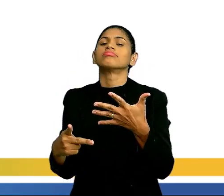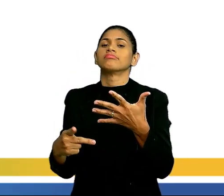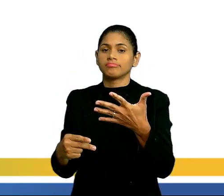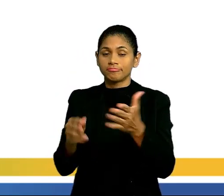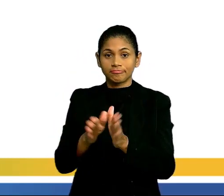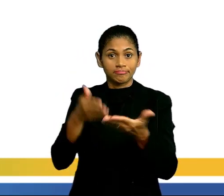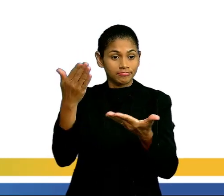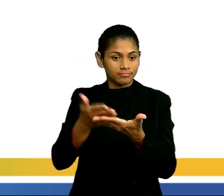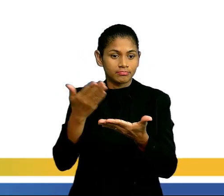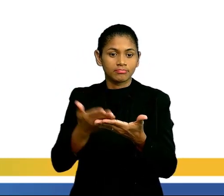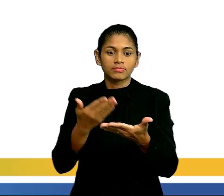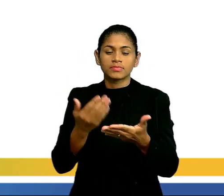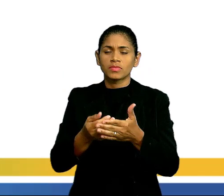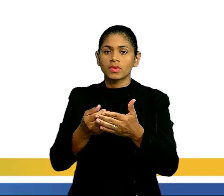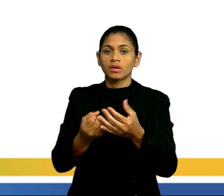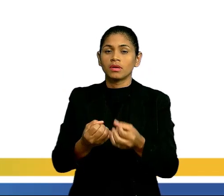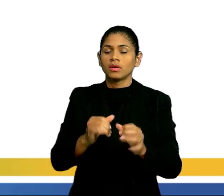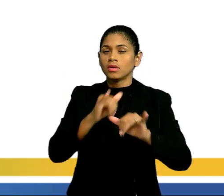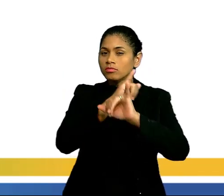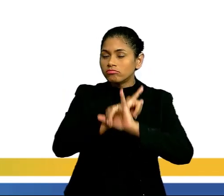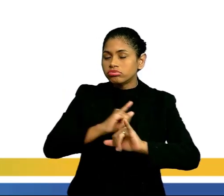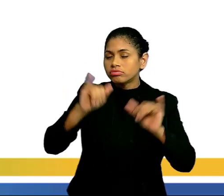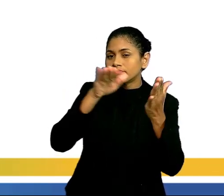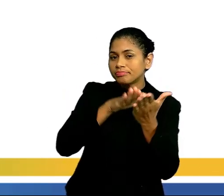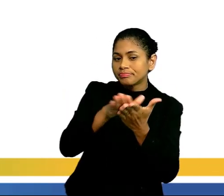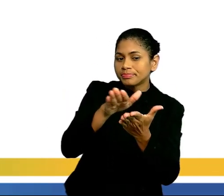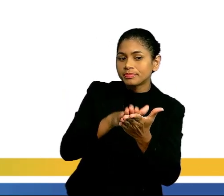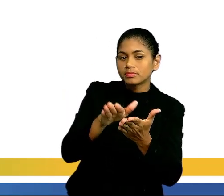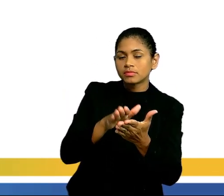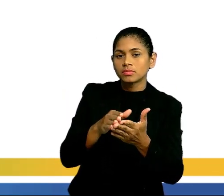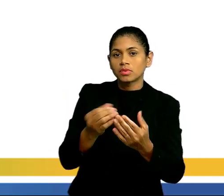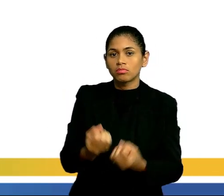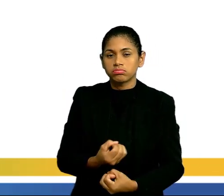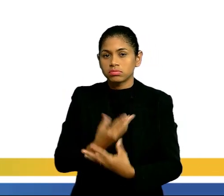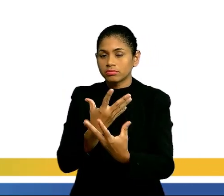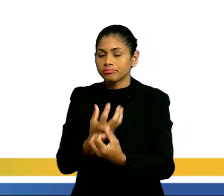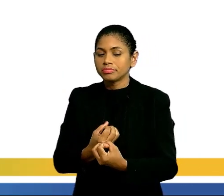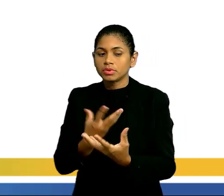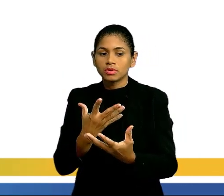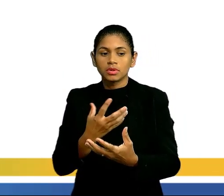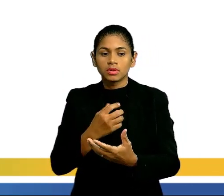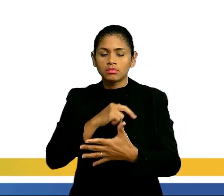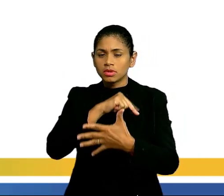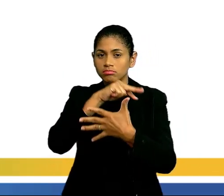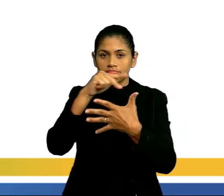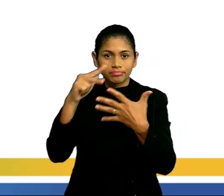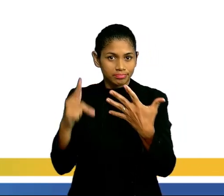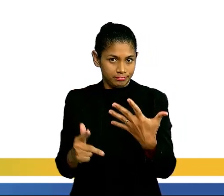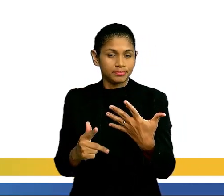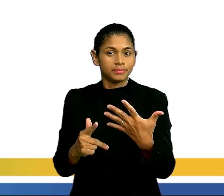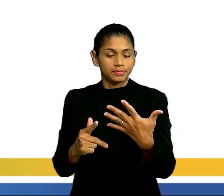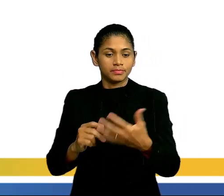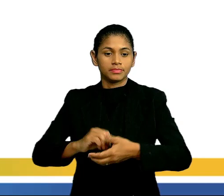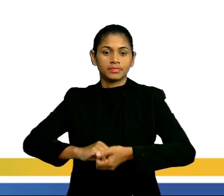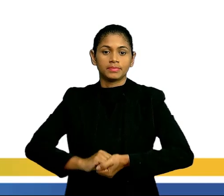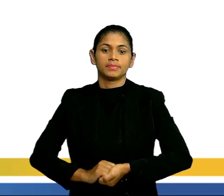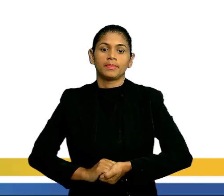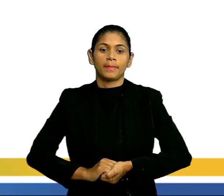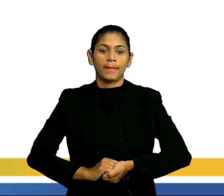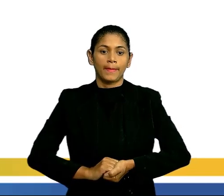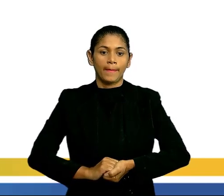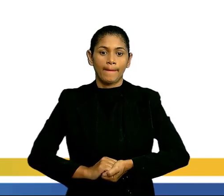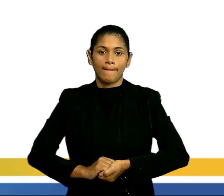Mendes publicou poemas, antologias e romances. Então, tem aí um dos motivos da sua grandiosidade, do